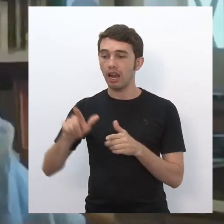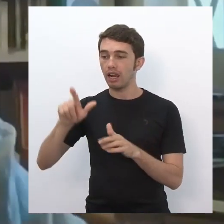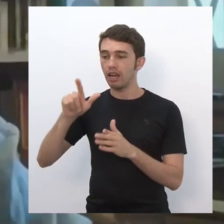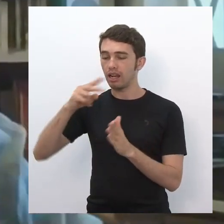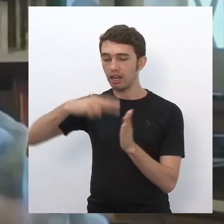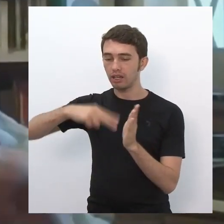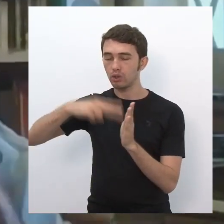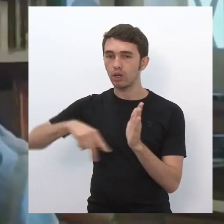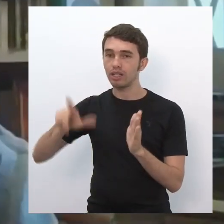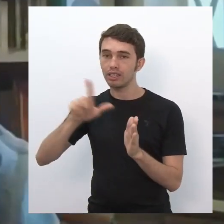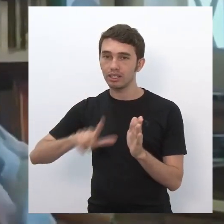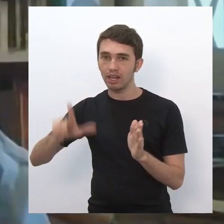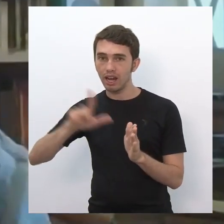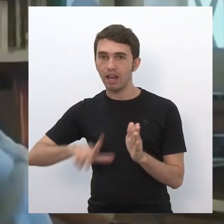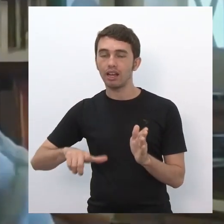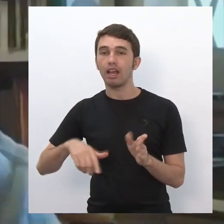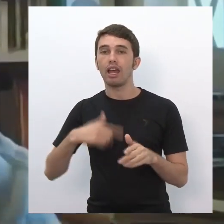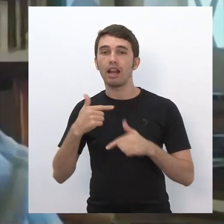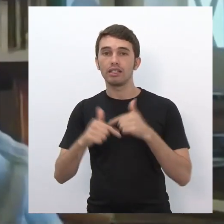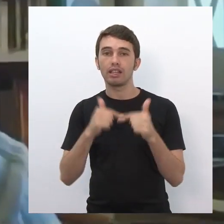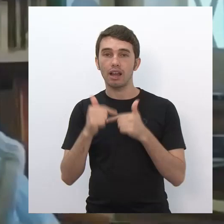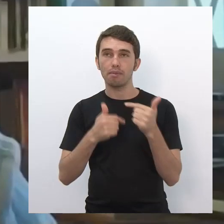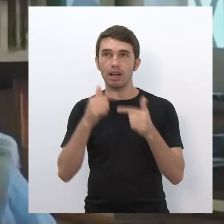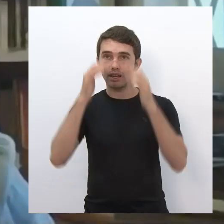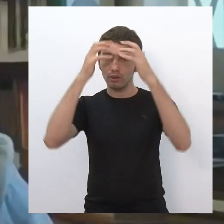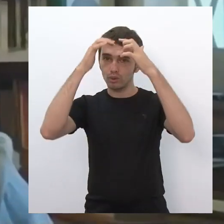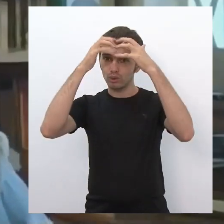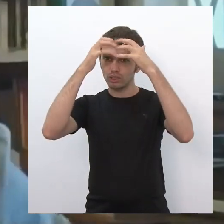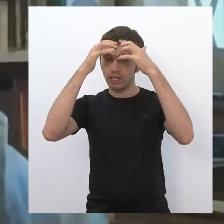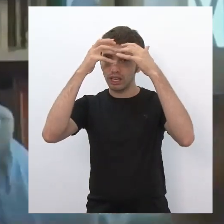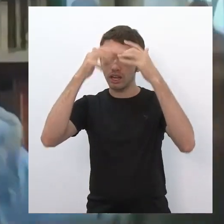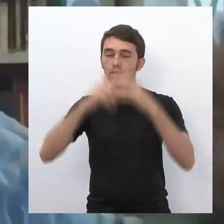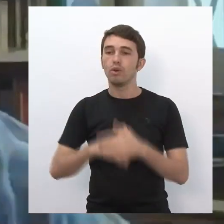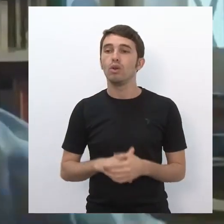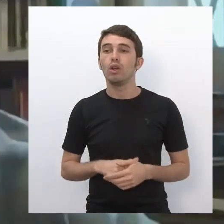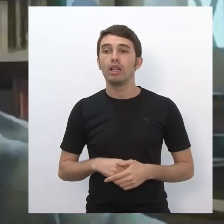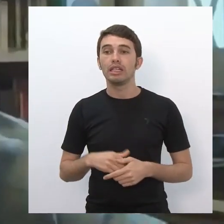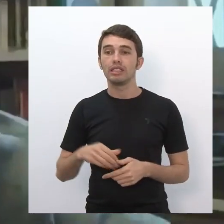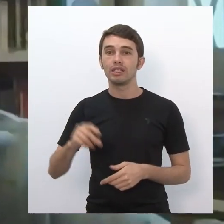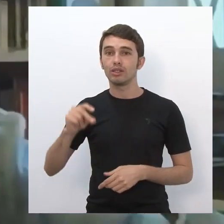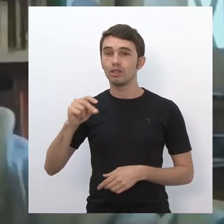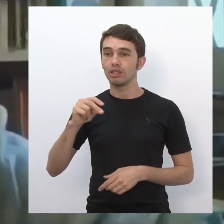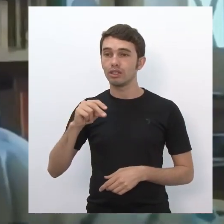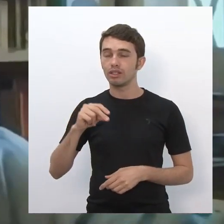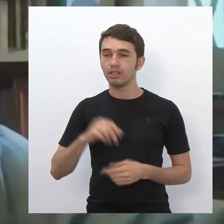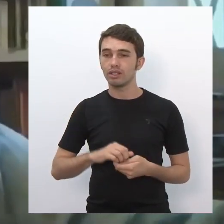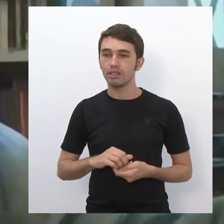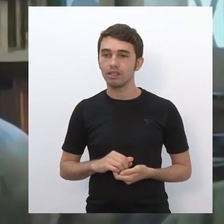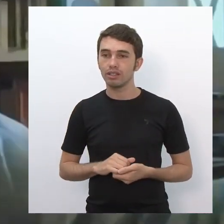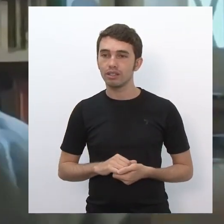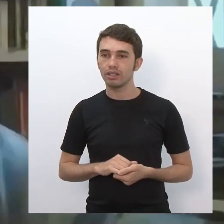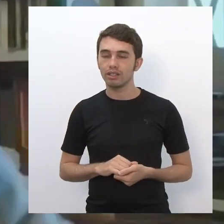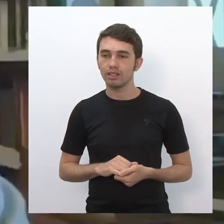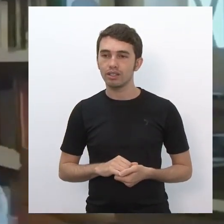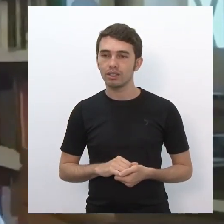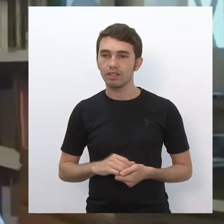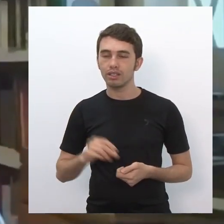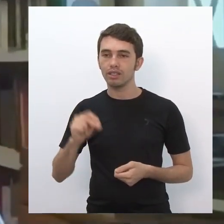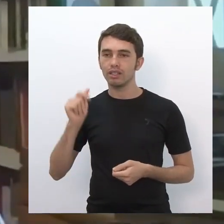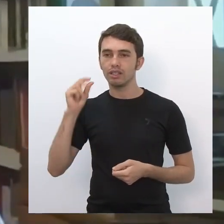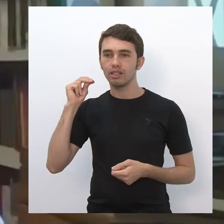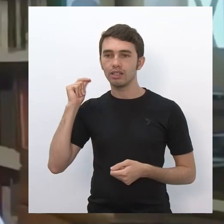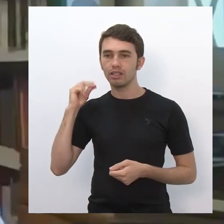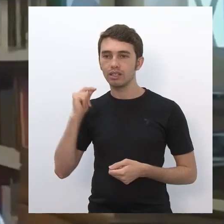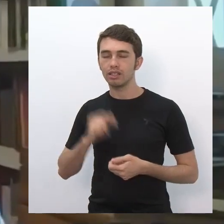a leitura literária trabalha no cérebro, né? Isso já desde a primeira infância, ela